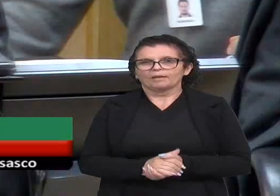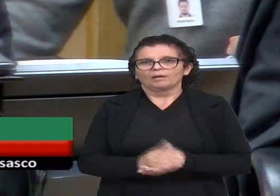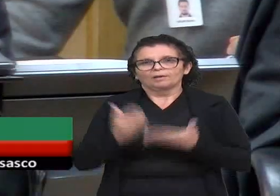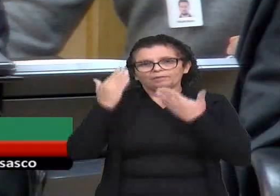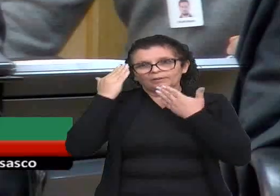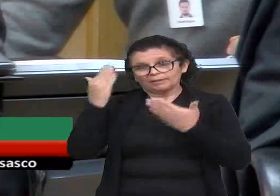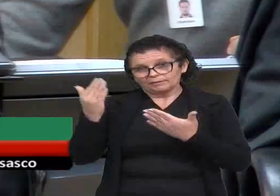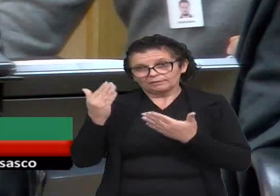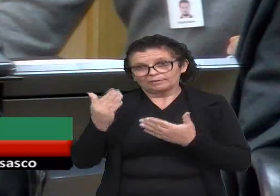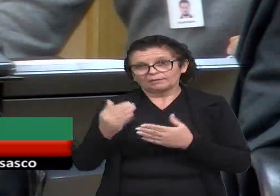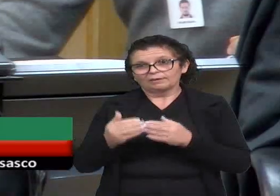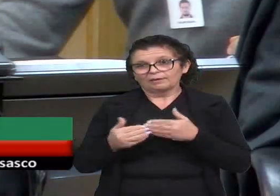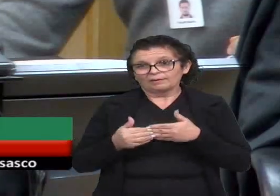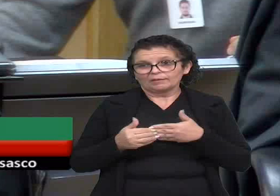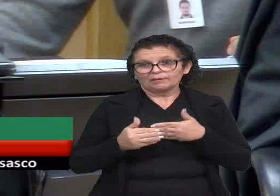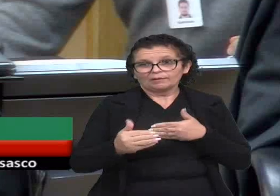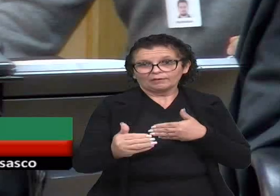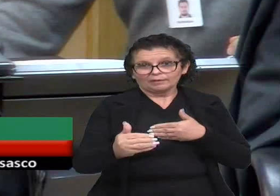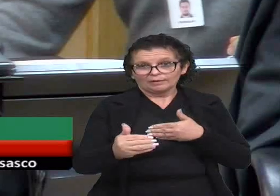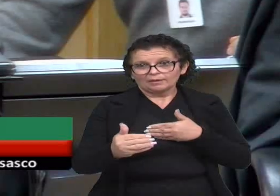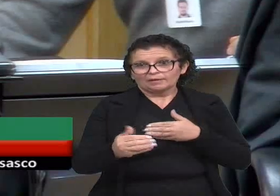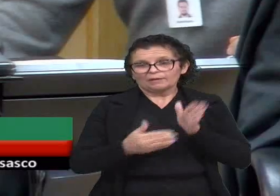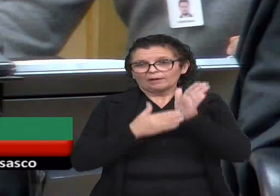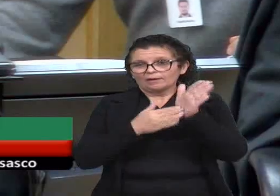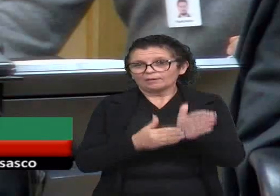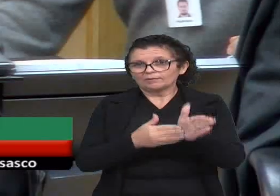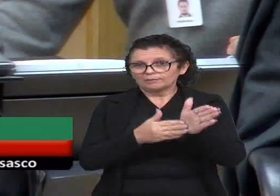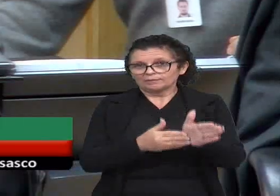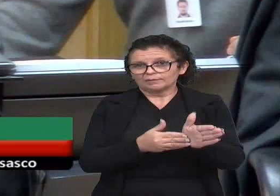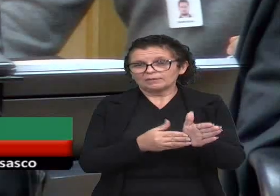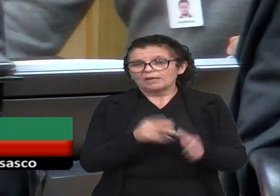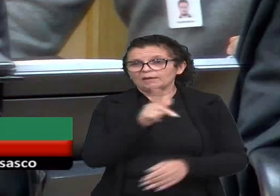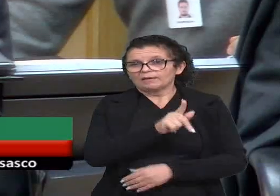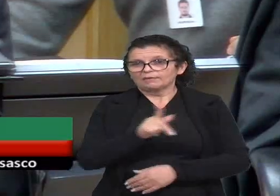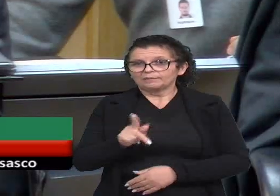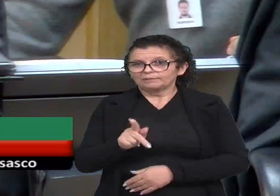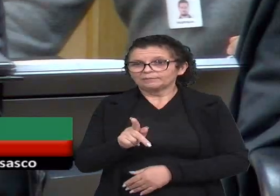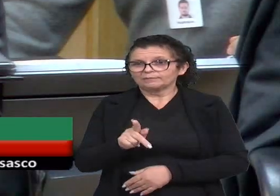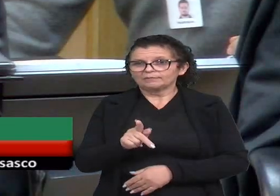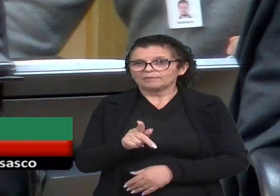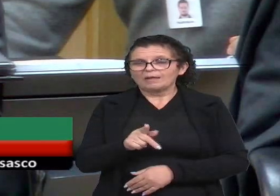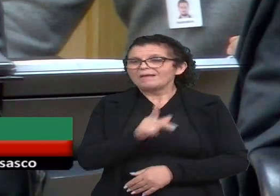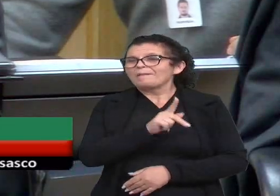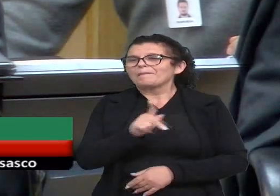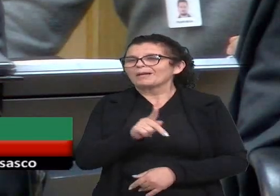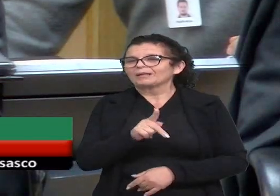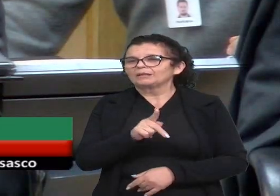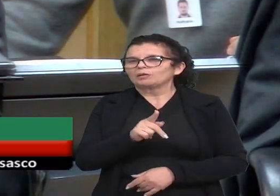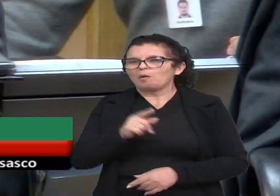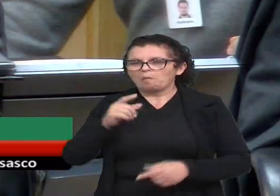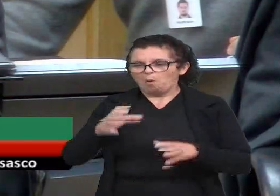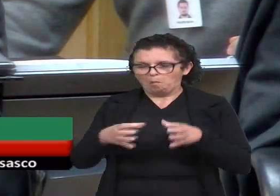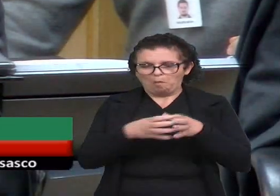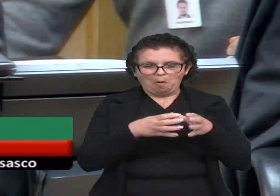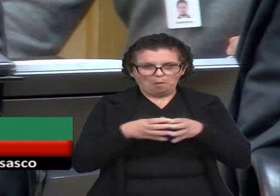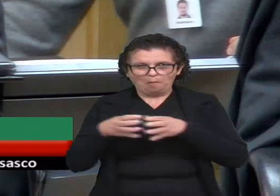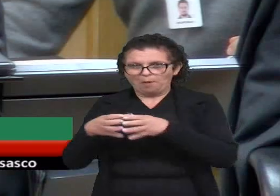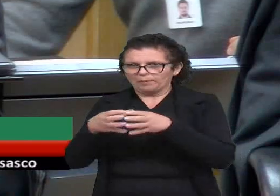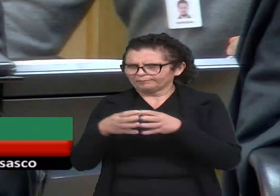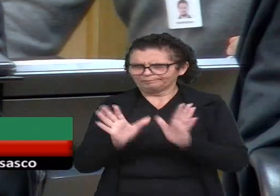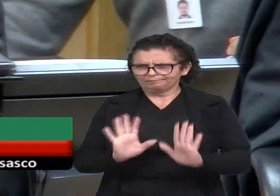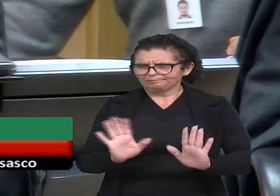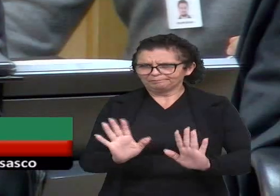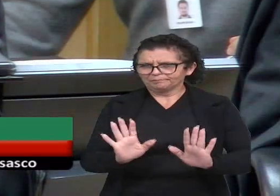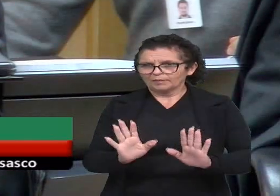sua fala. Daqui para frente devemos seguir. Aqui essa presidência, ela não é presidente de partido e nem de